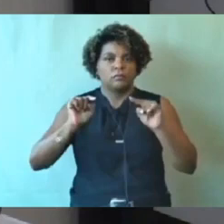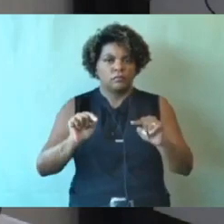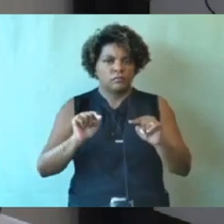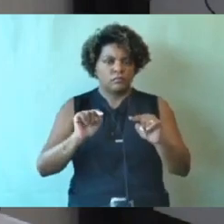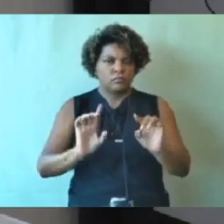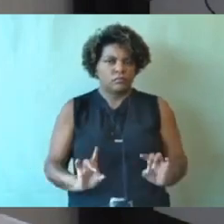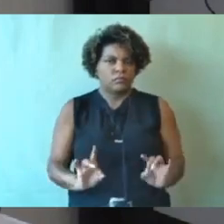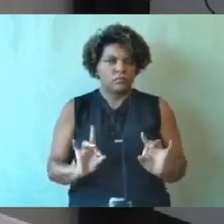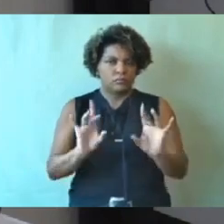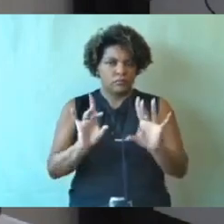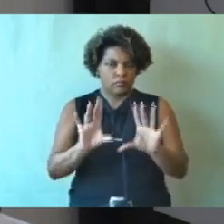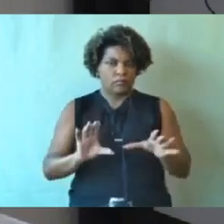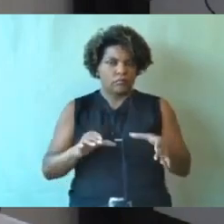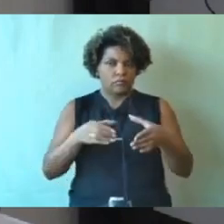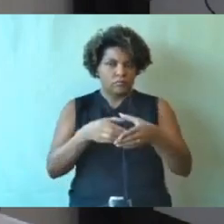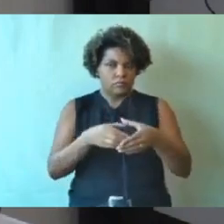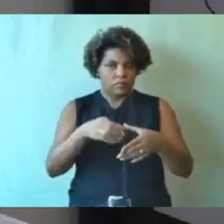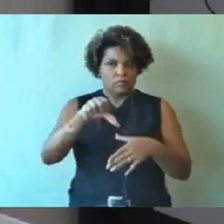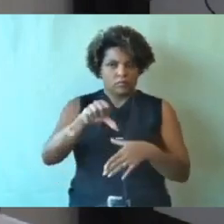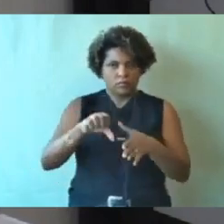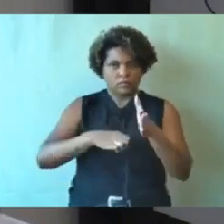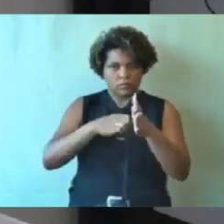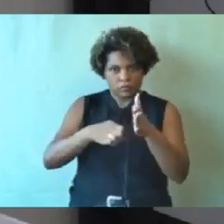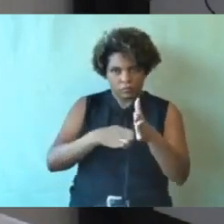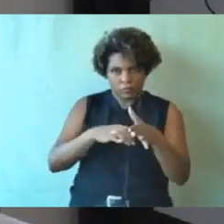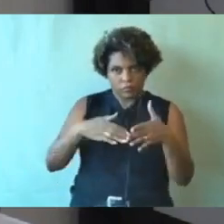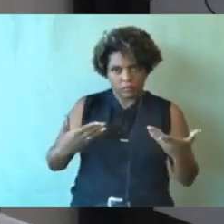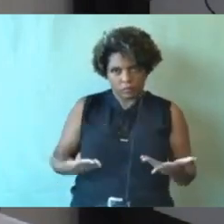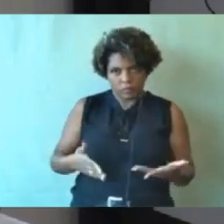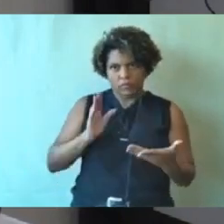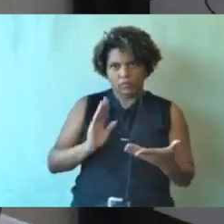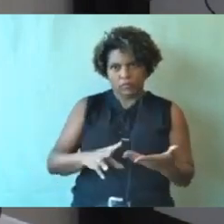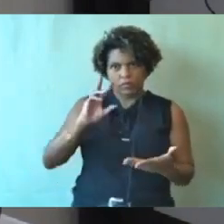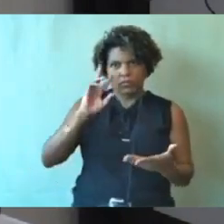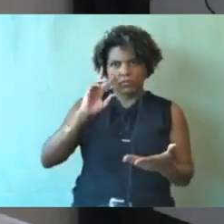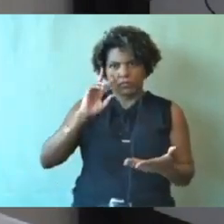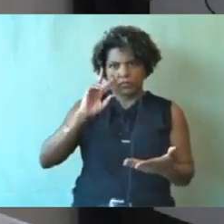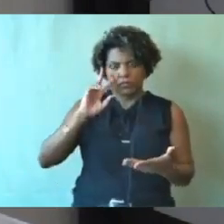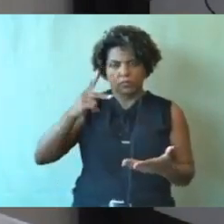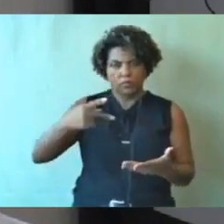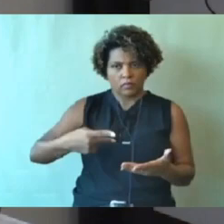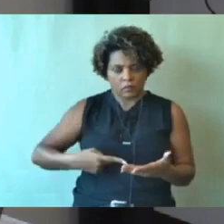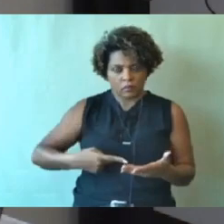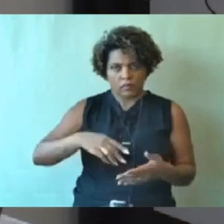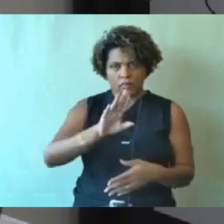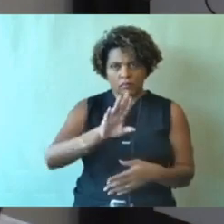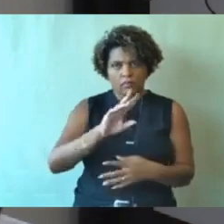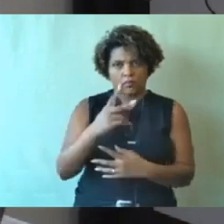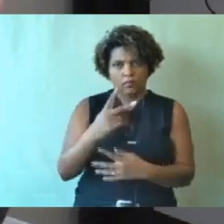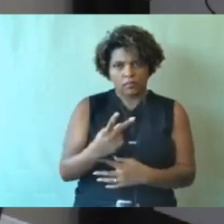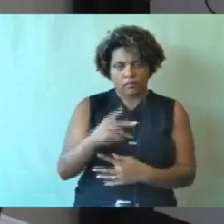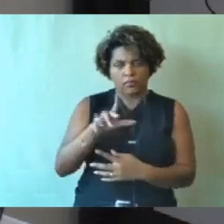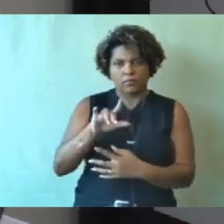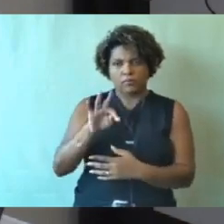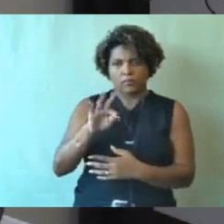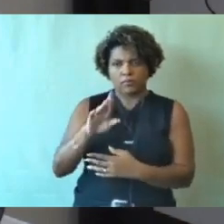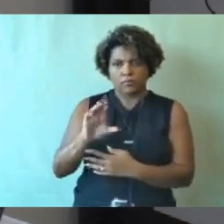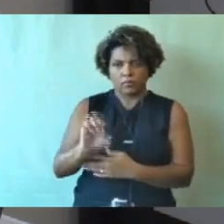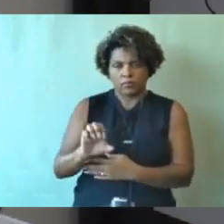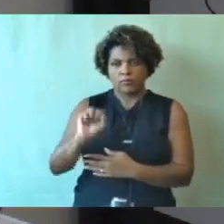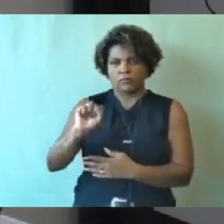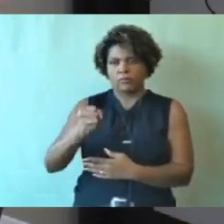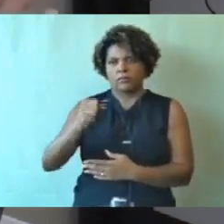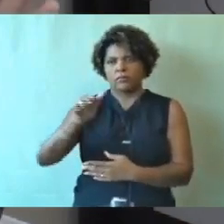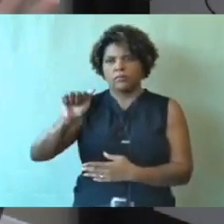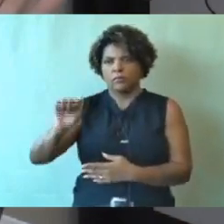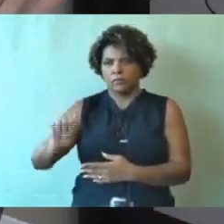consórcio, então, já reconhecia a BH Leste S.A. então como operadora. E ela entrava, portanto, recebendo a parte dela